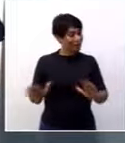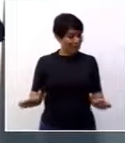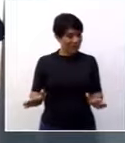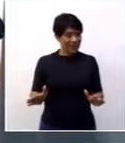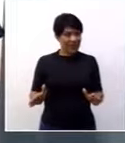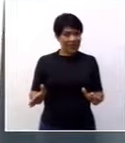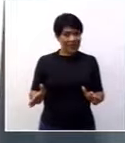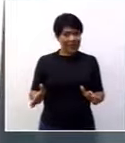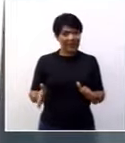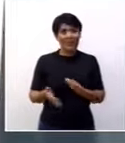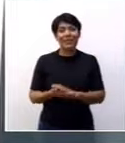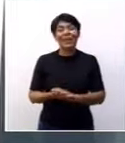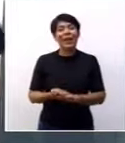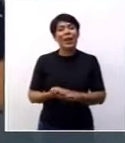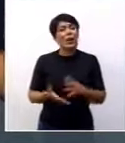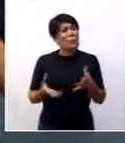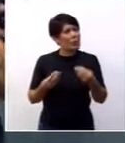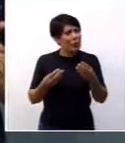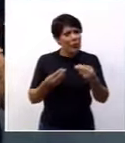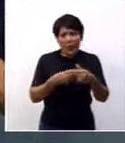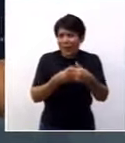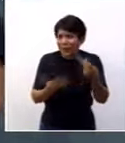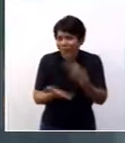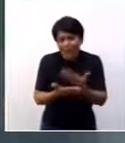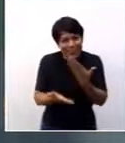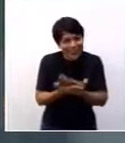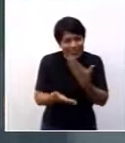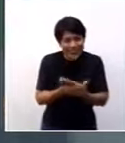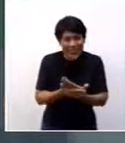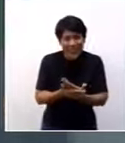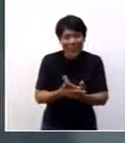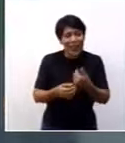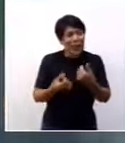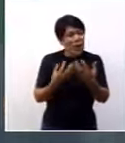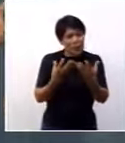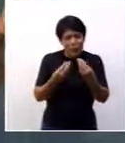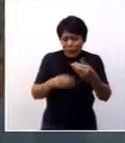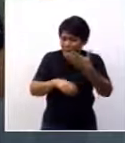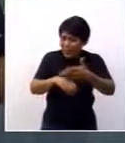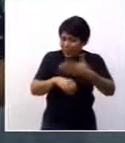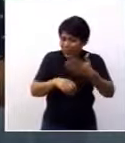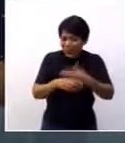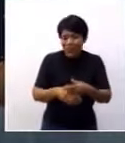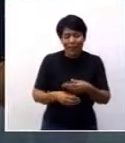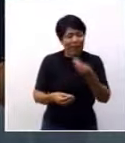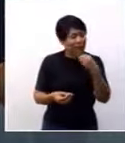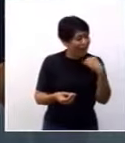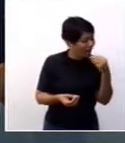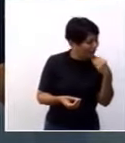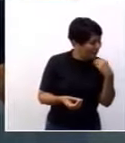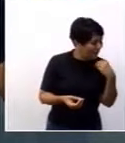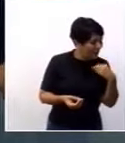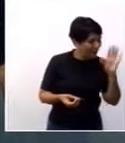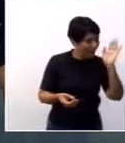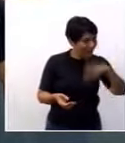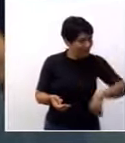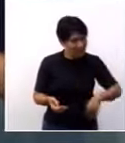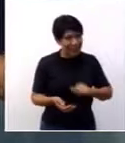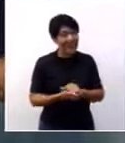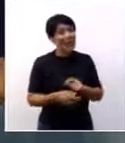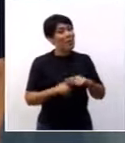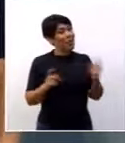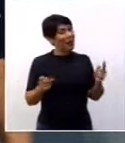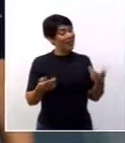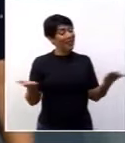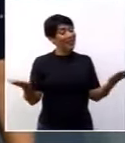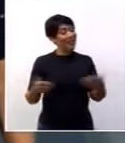acabou, né? Muita coisa para estudar, muita coisa para fazer. Ai, que preguiça! Mas agora é a